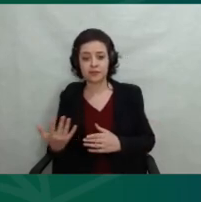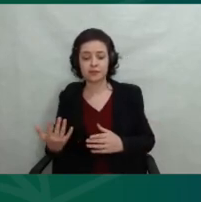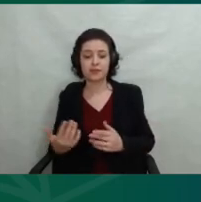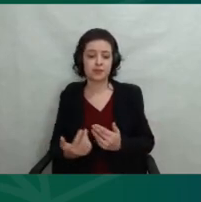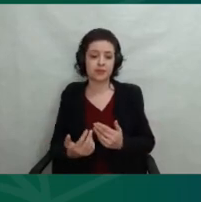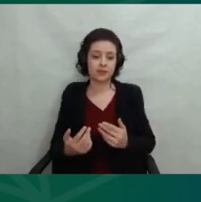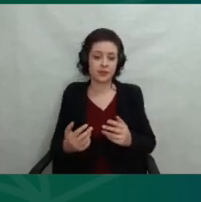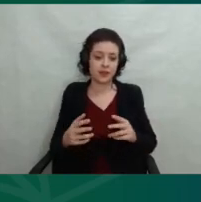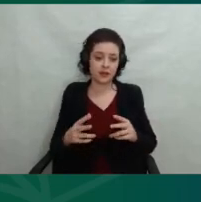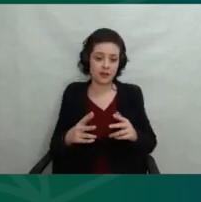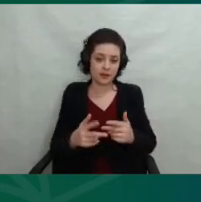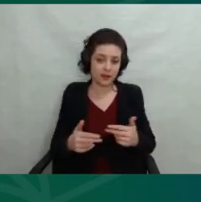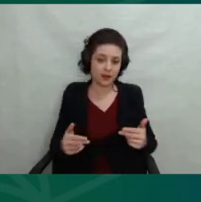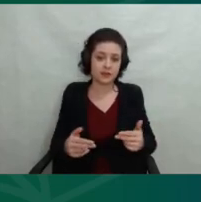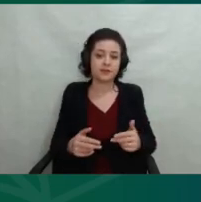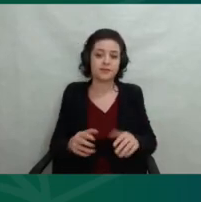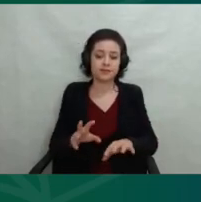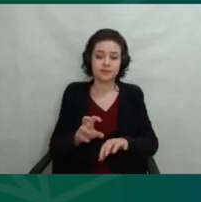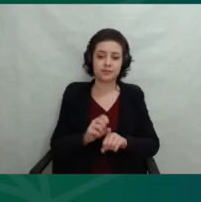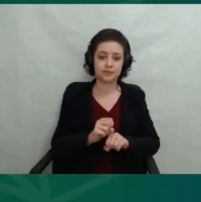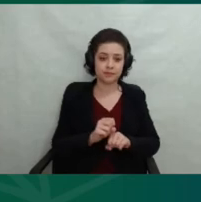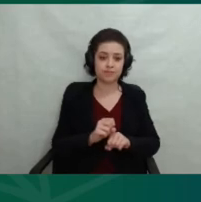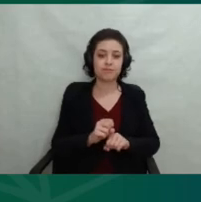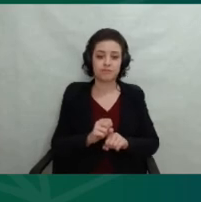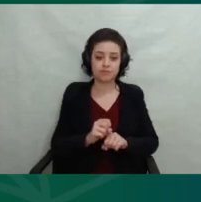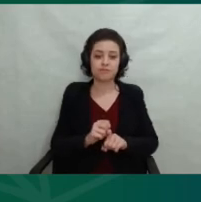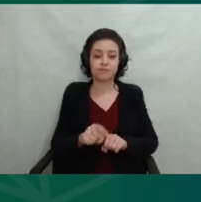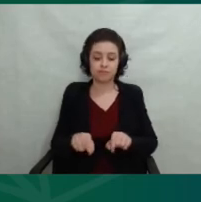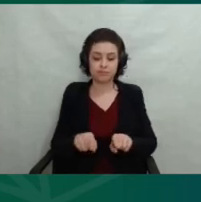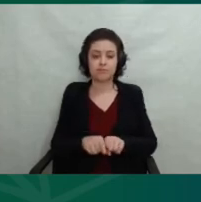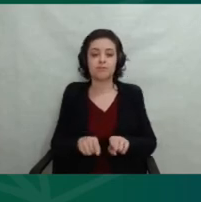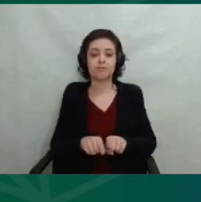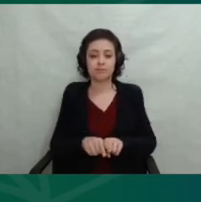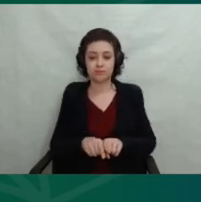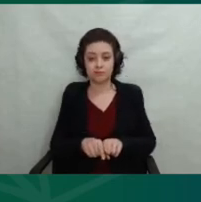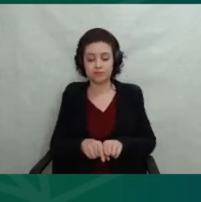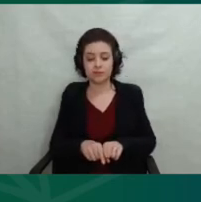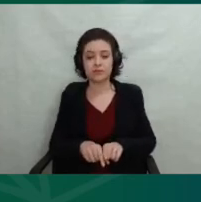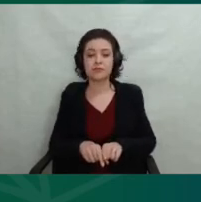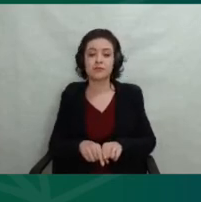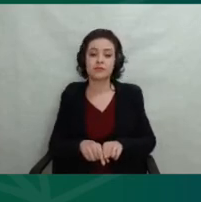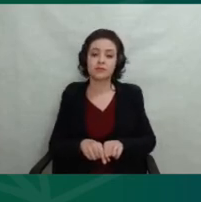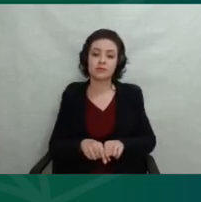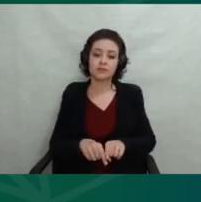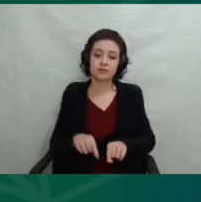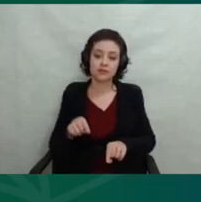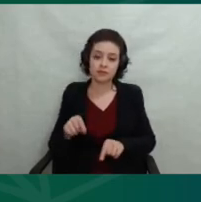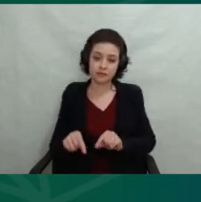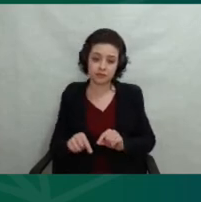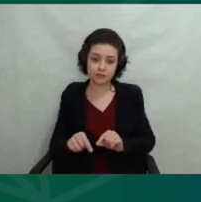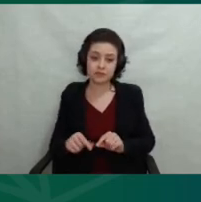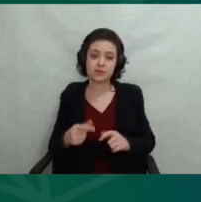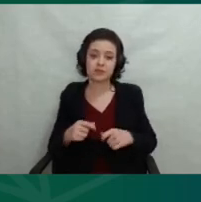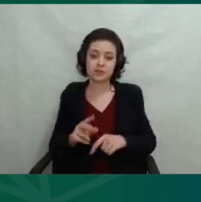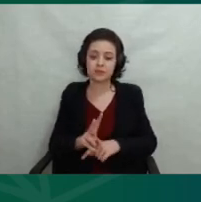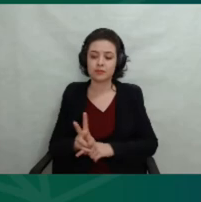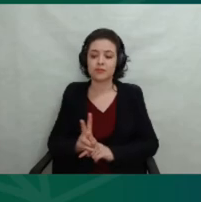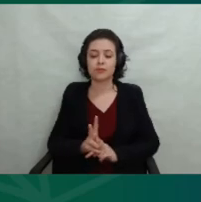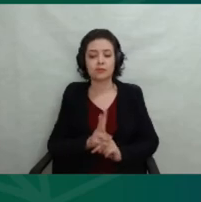são contaminados e eles sofrem também. E isso demanda monitoramento,